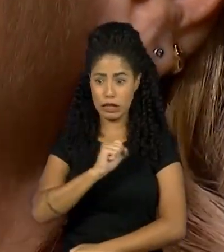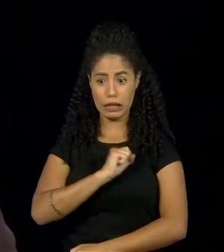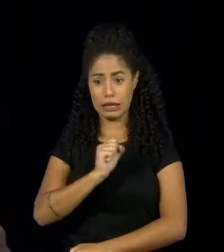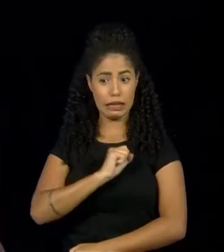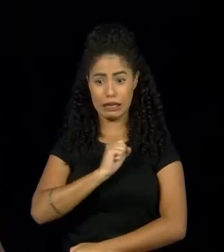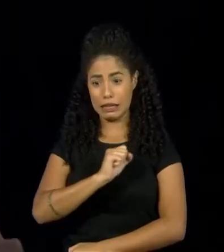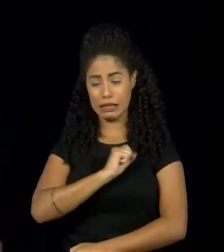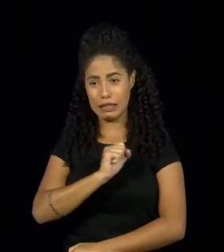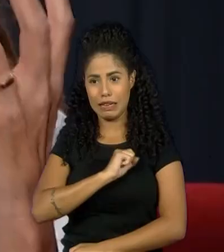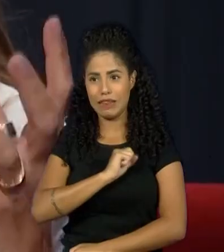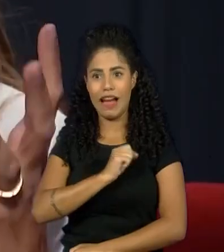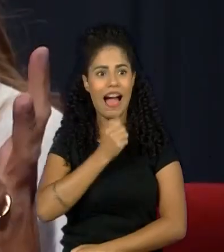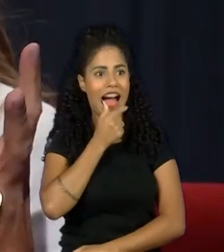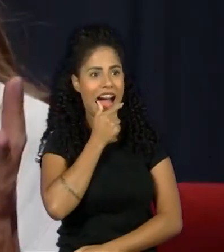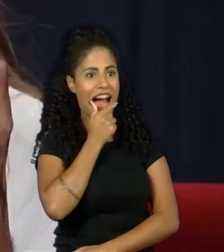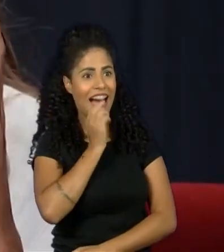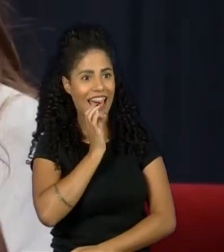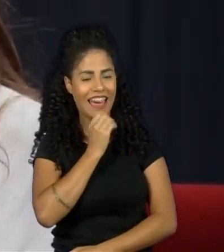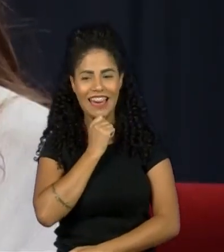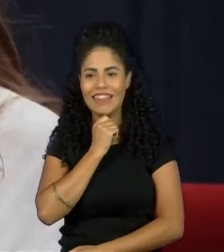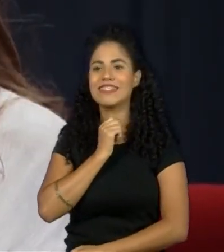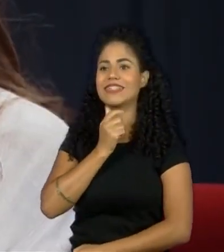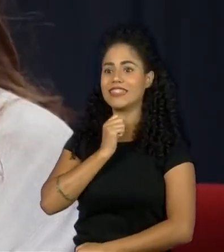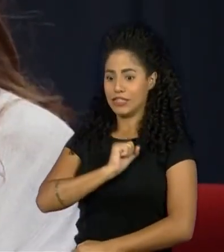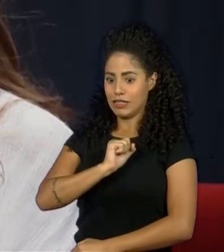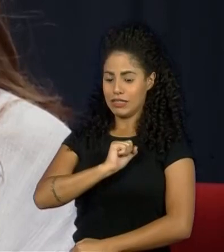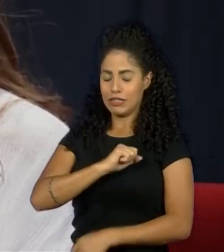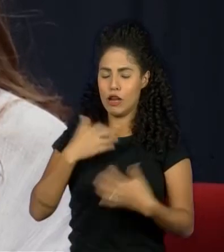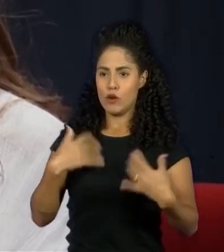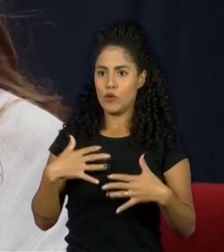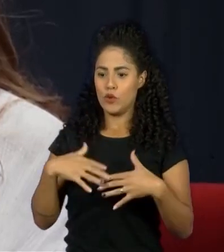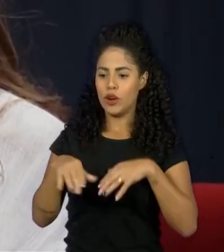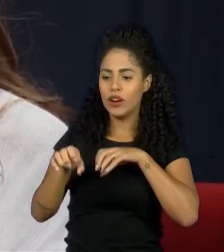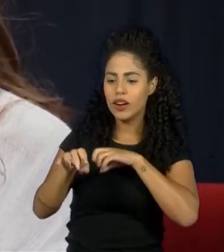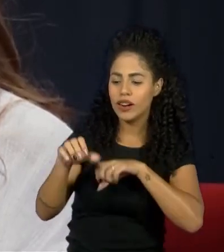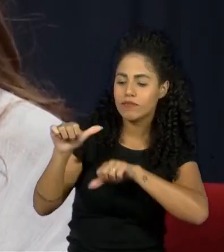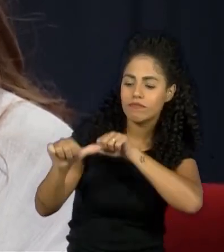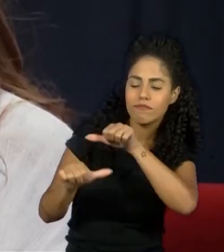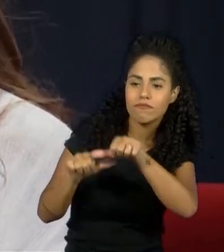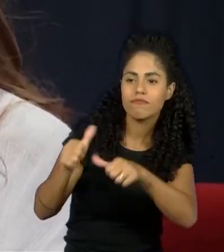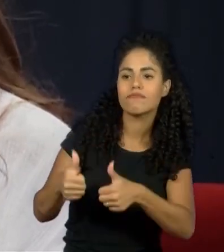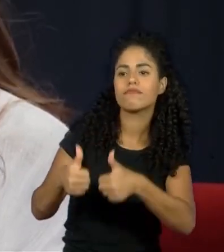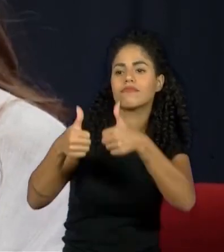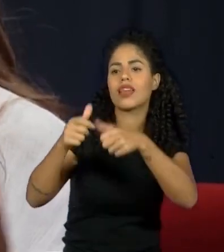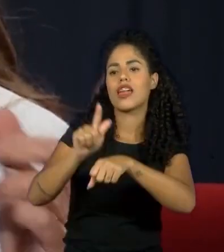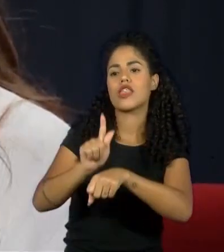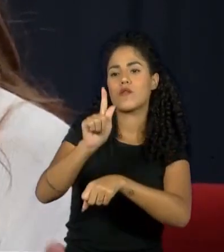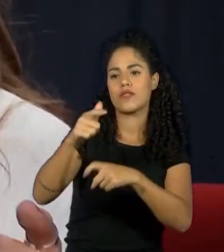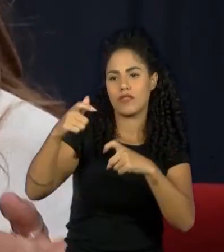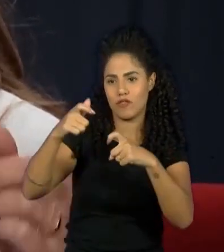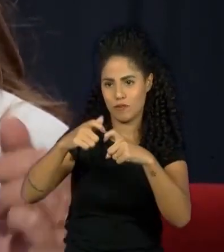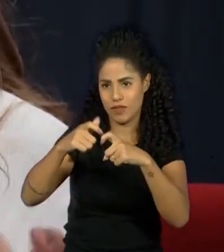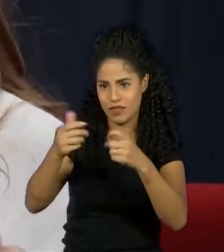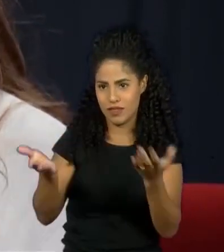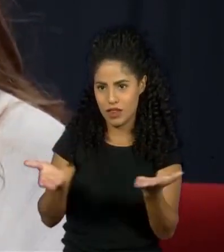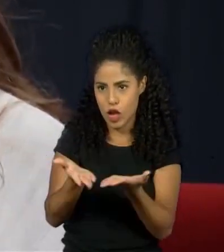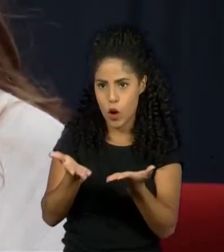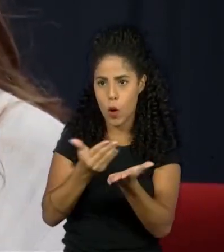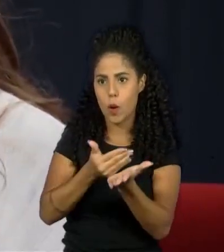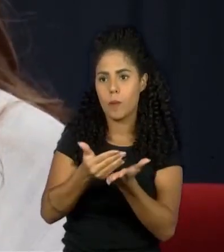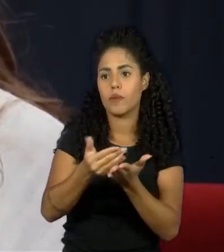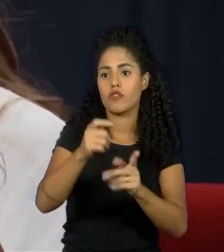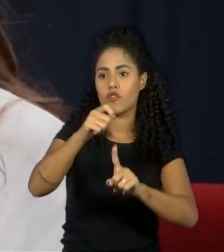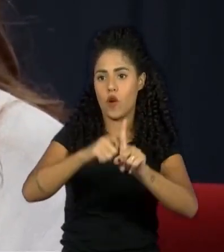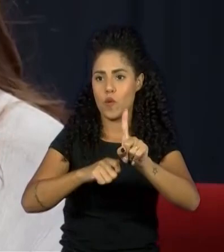ajuda porque eles me ouviram e a gente mudou diretriz de ensino da graduação de medicina começou a avaliar avaliar a partir de primeiro